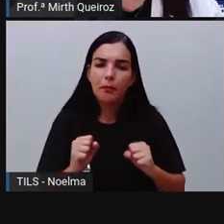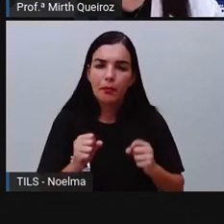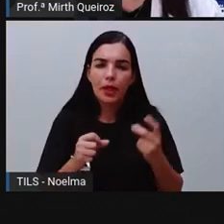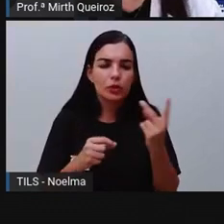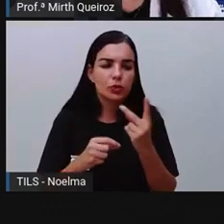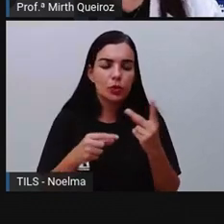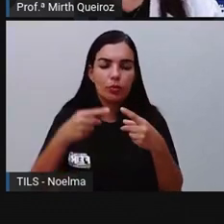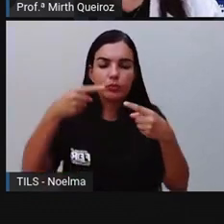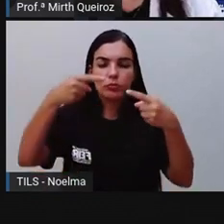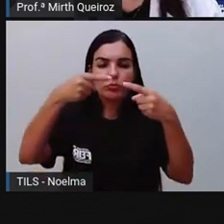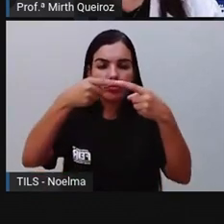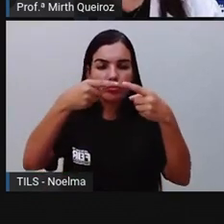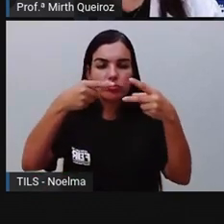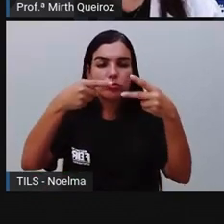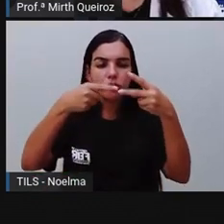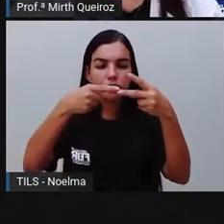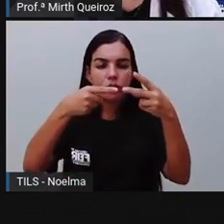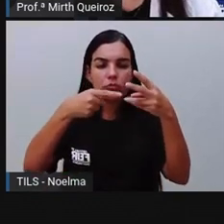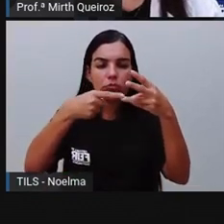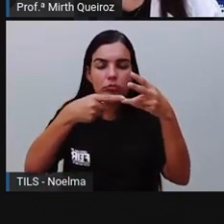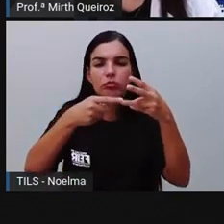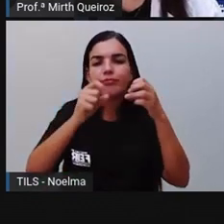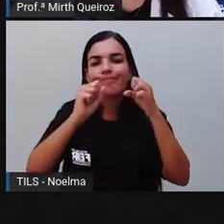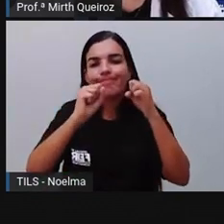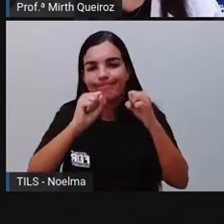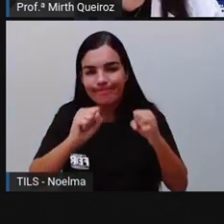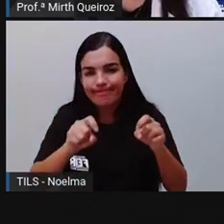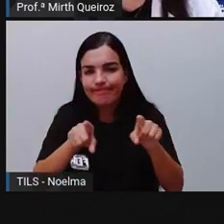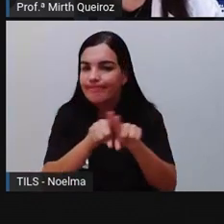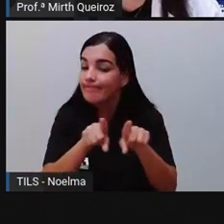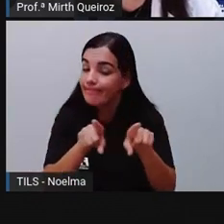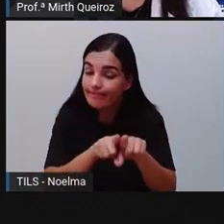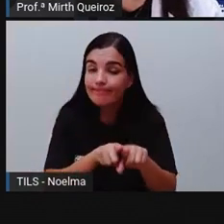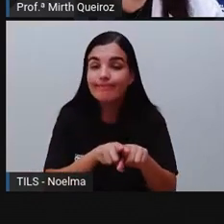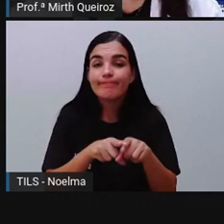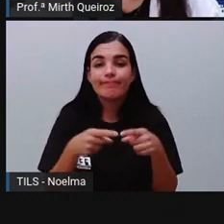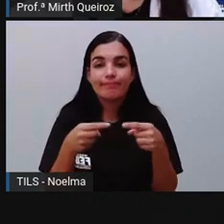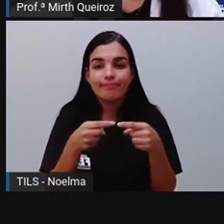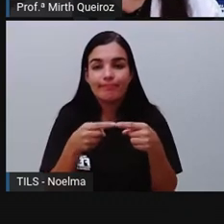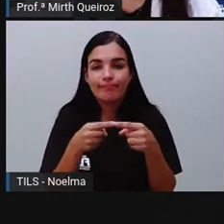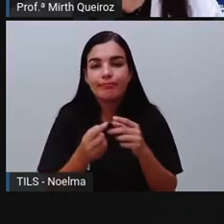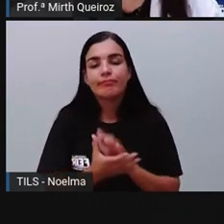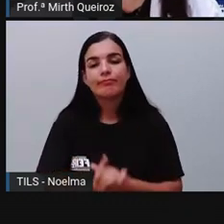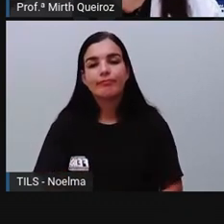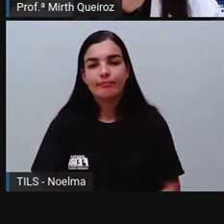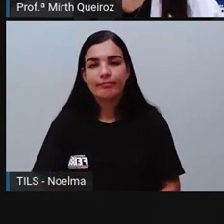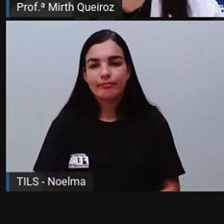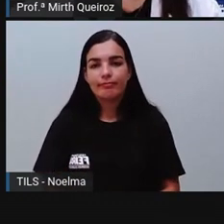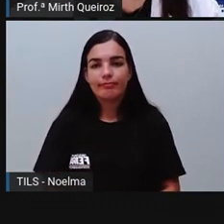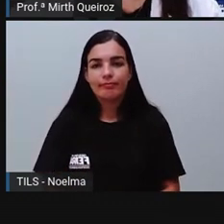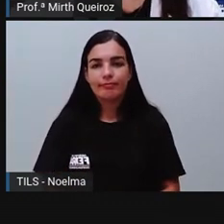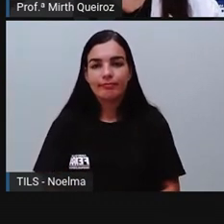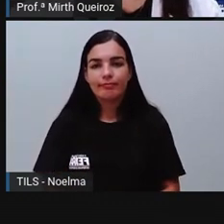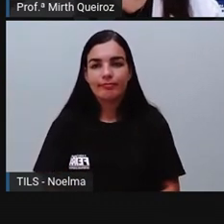como Bianca e Carolina também pode fazer essa combinação com os